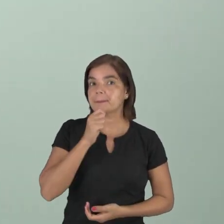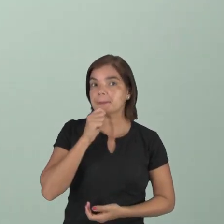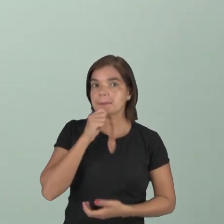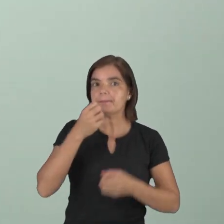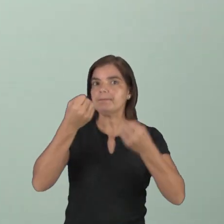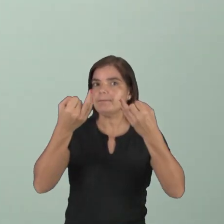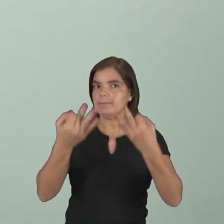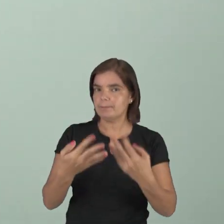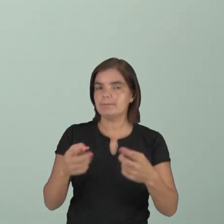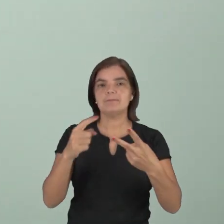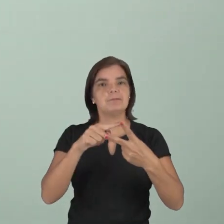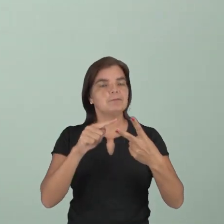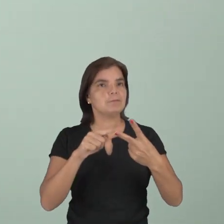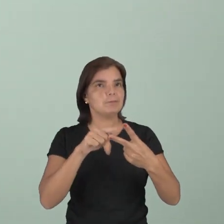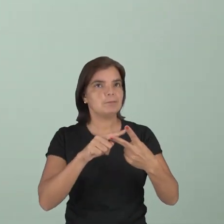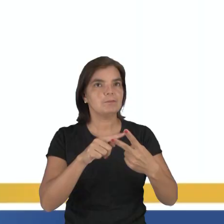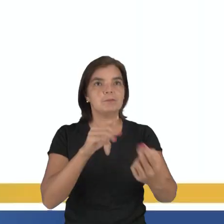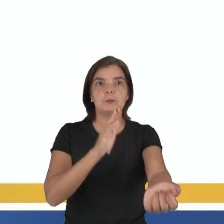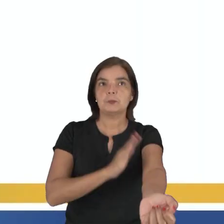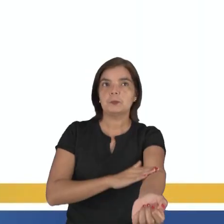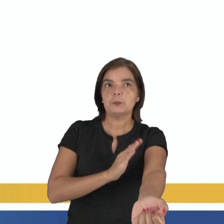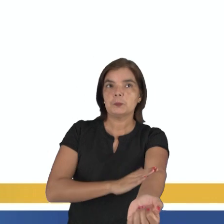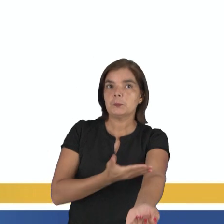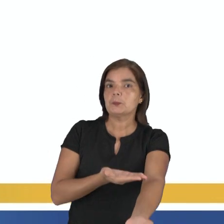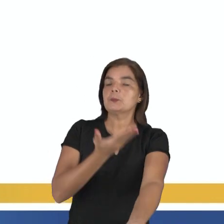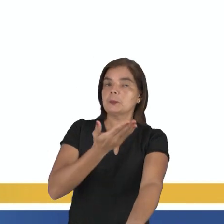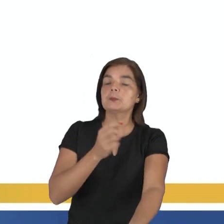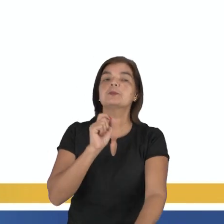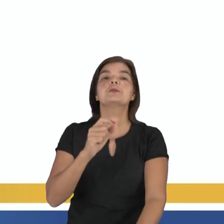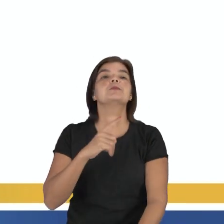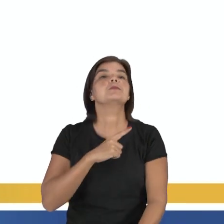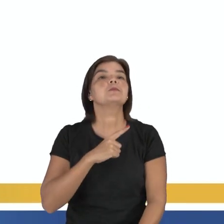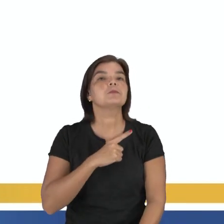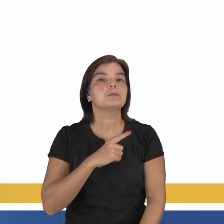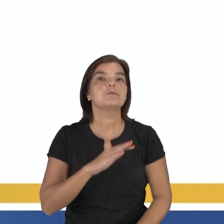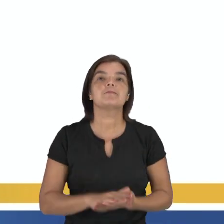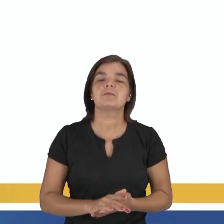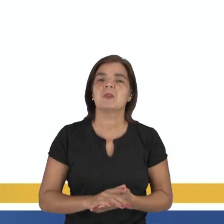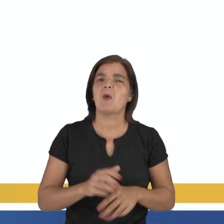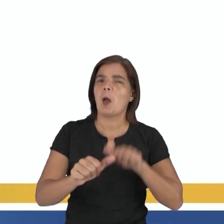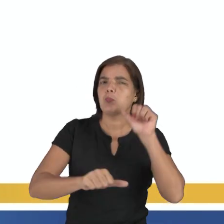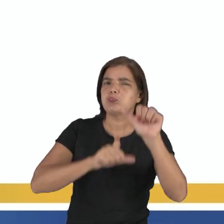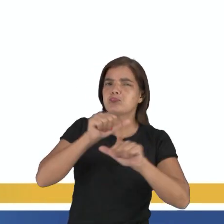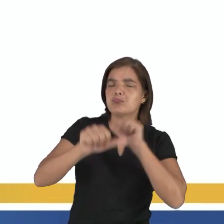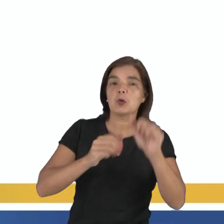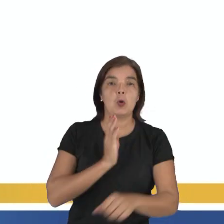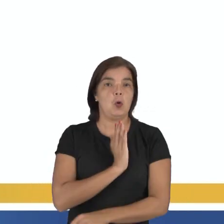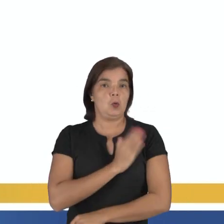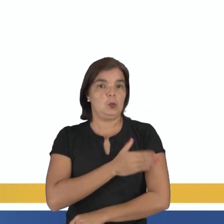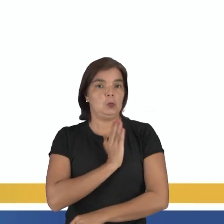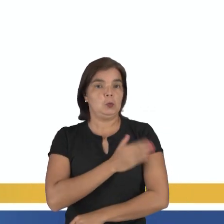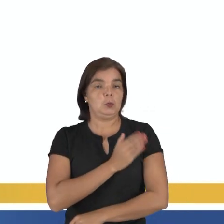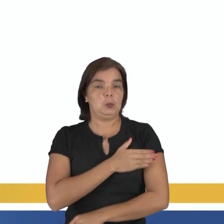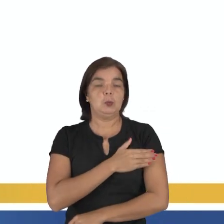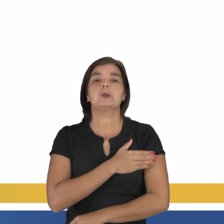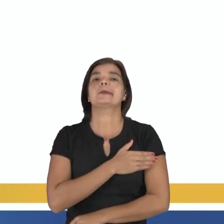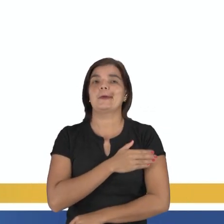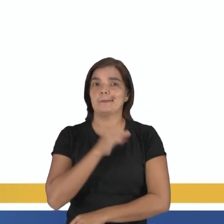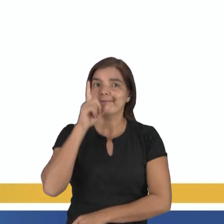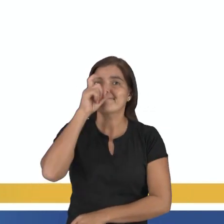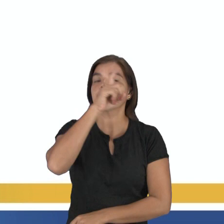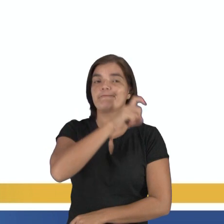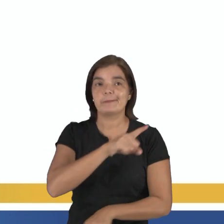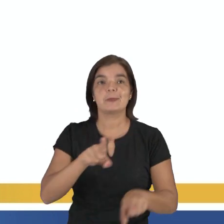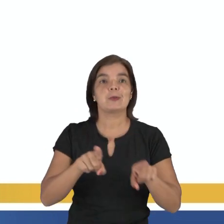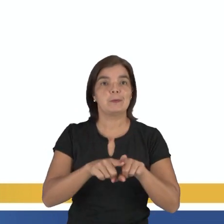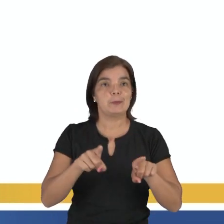Ainda falando sobre as duas, na hipertensão, a gente tem o quê? A pressão vai ficar descontrolada, o coração, que é o órgão mais afetado,